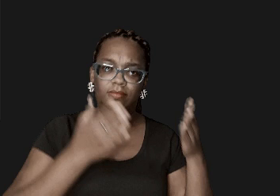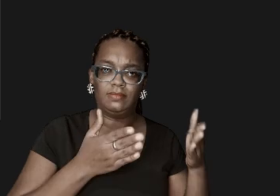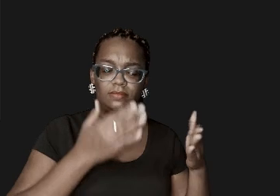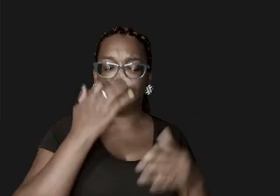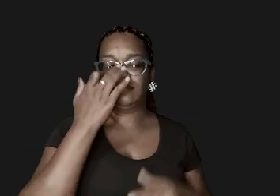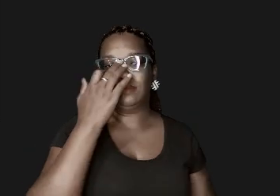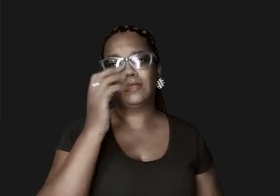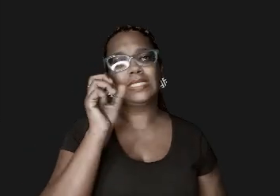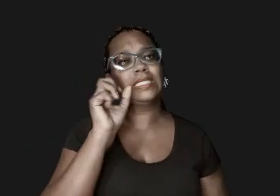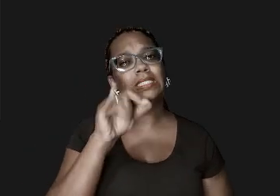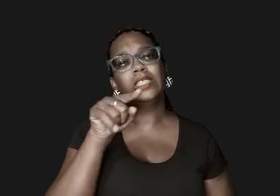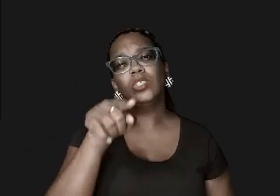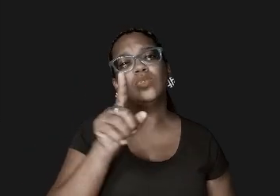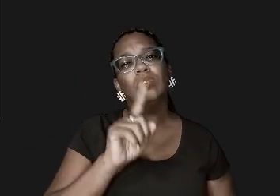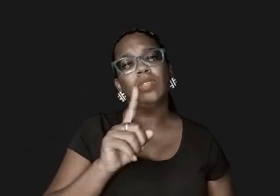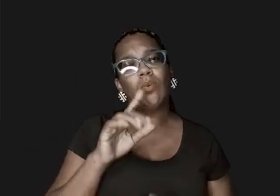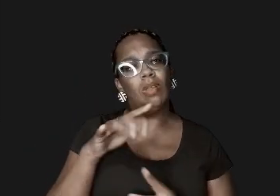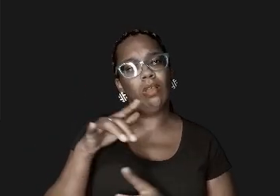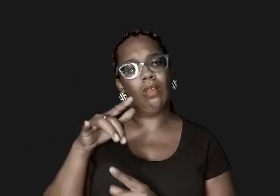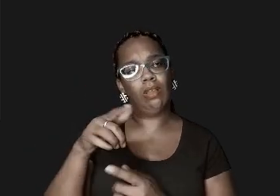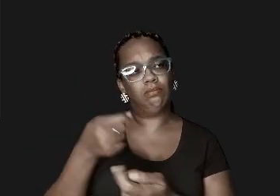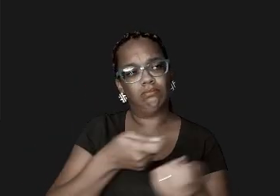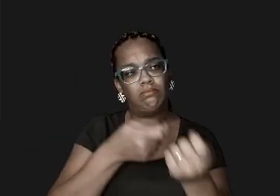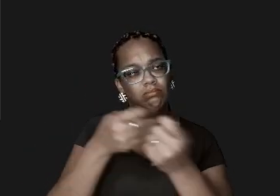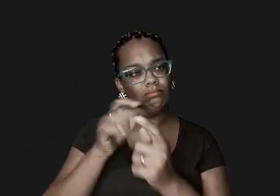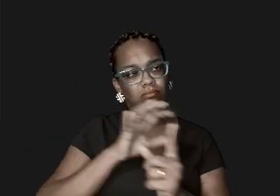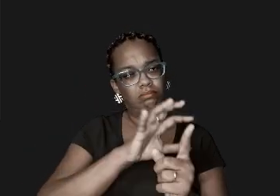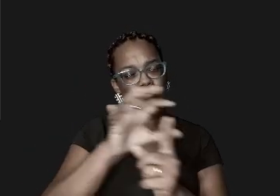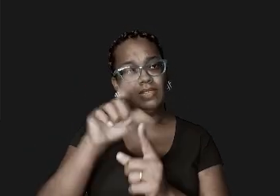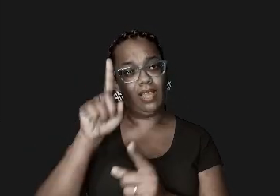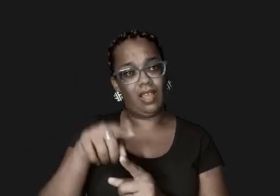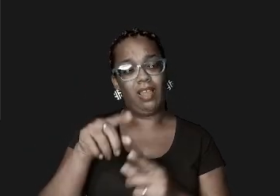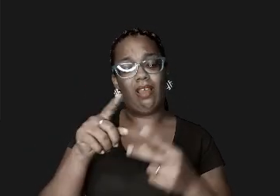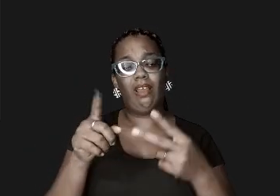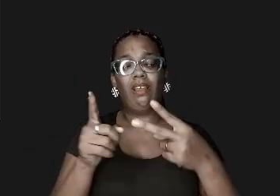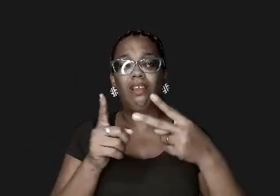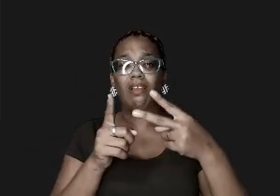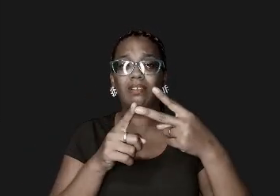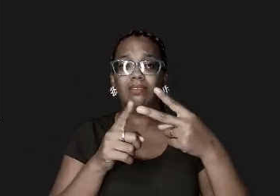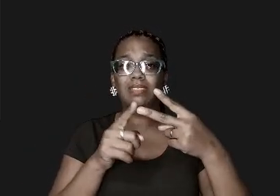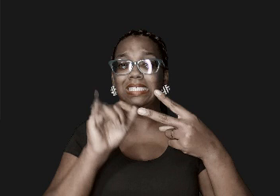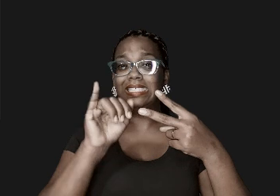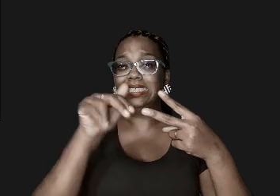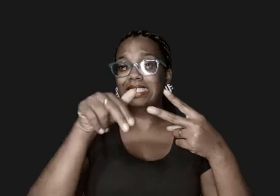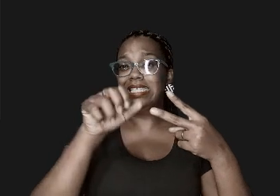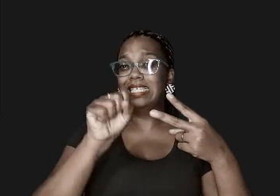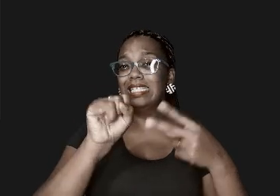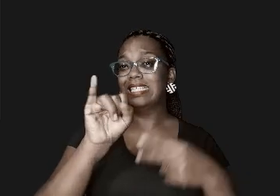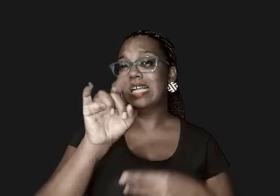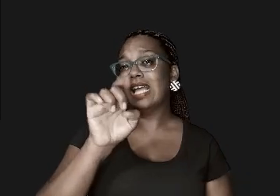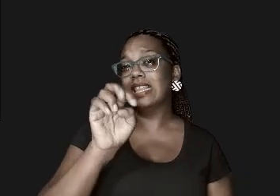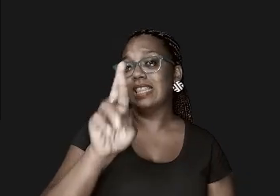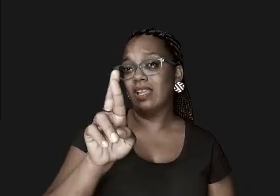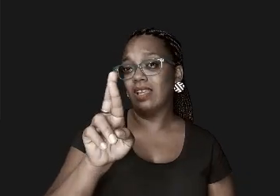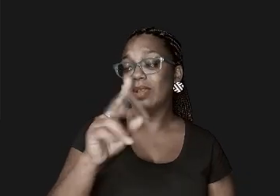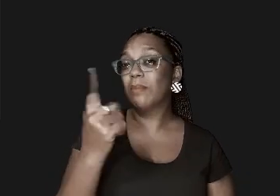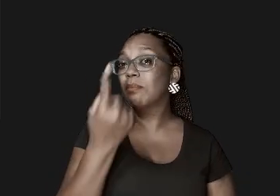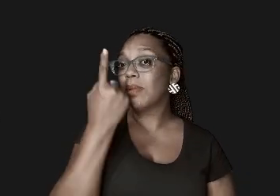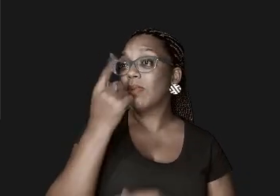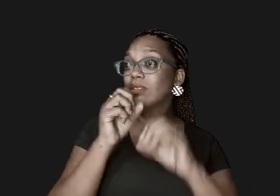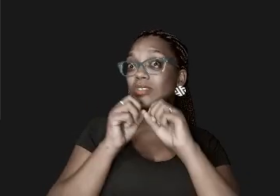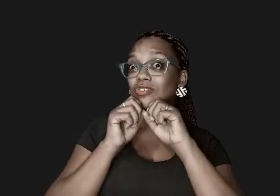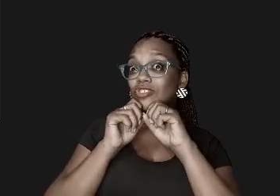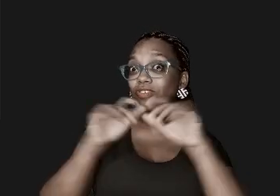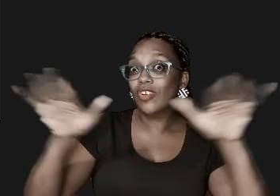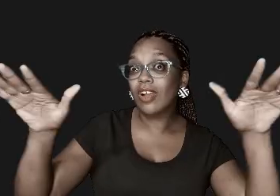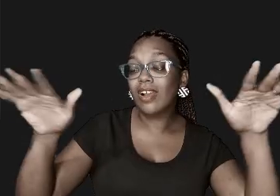os preços subissem para que essas próprias ações se valorizassem por outro lado se isso não fosse manipulação a